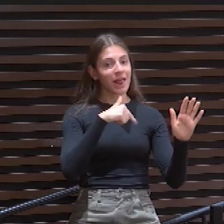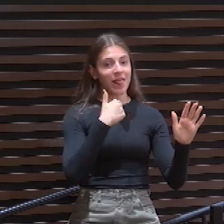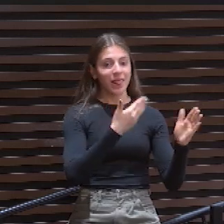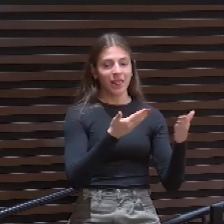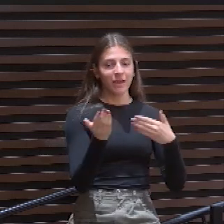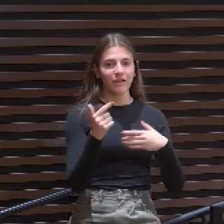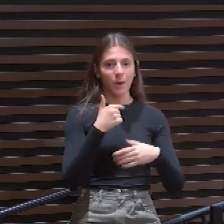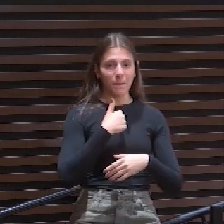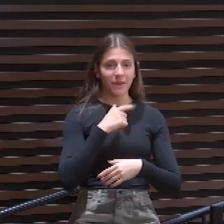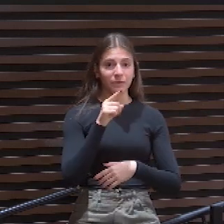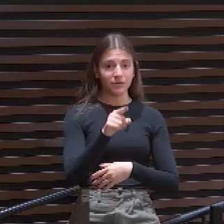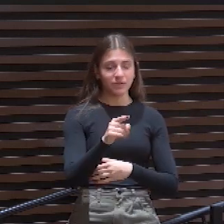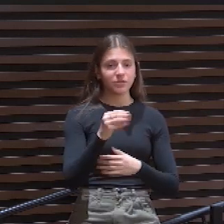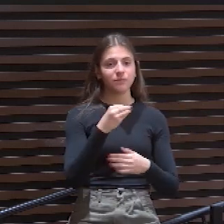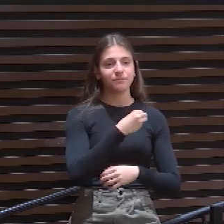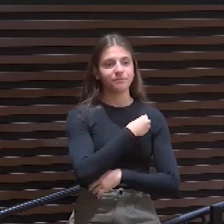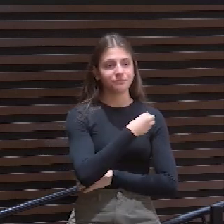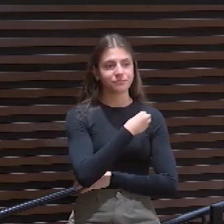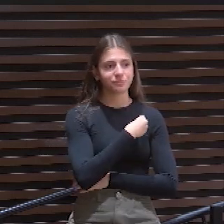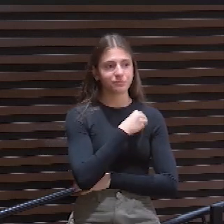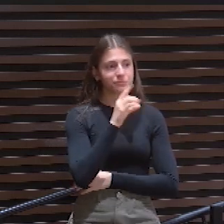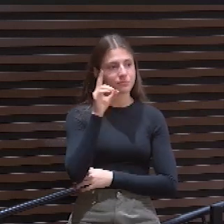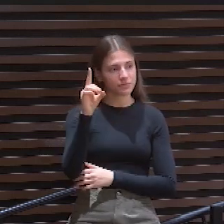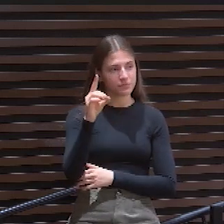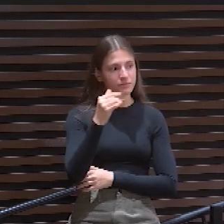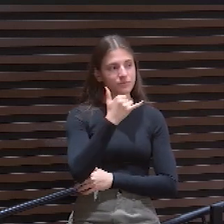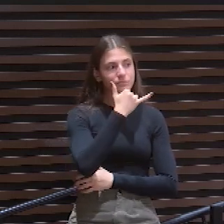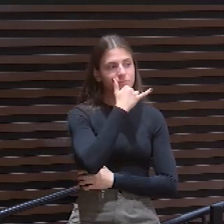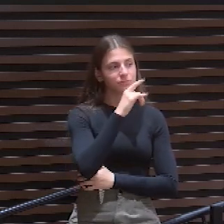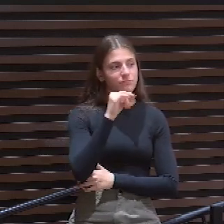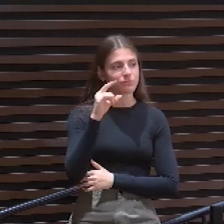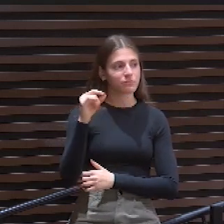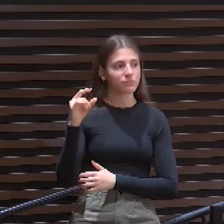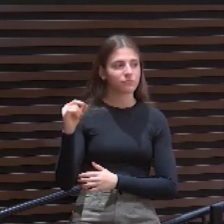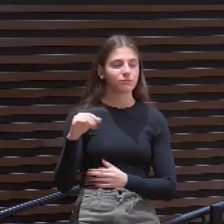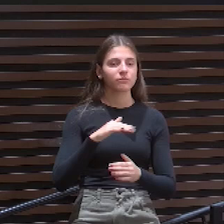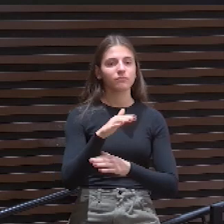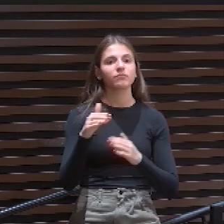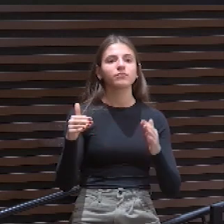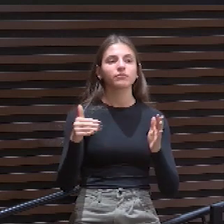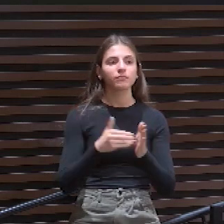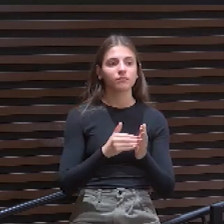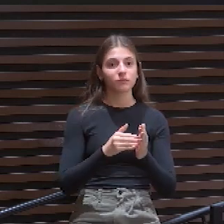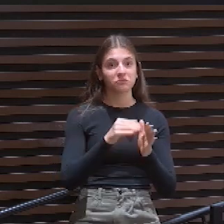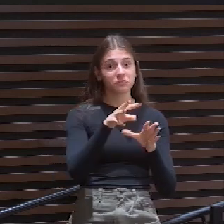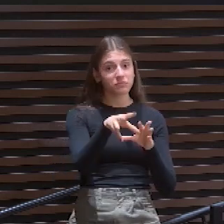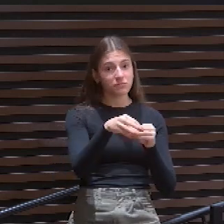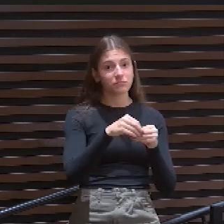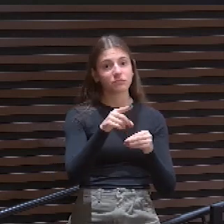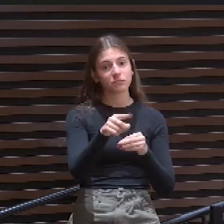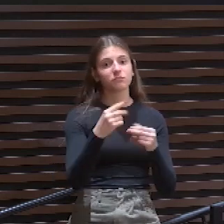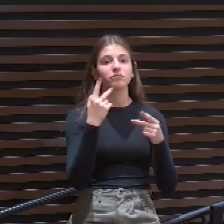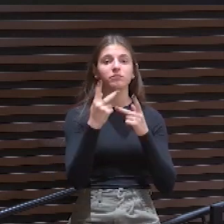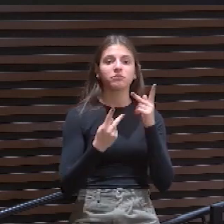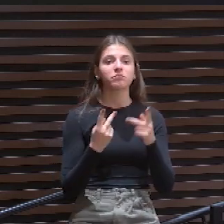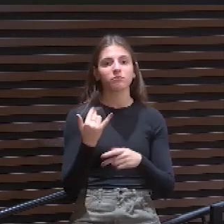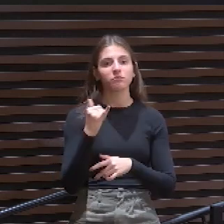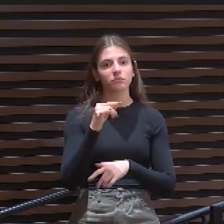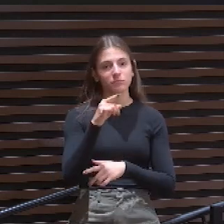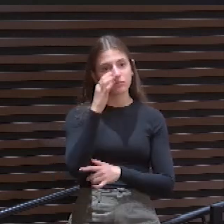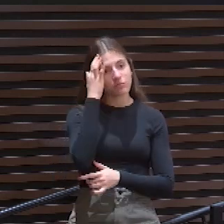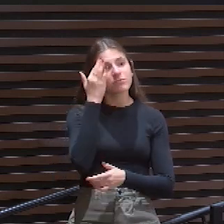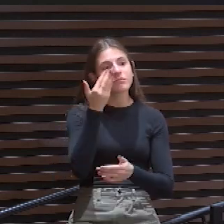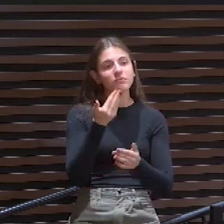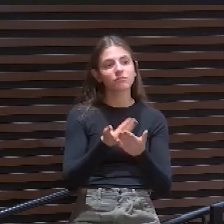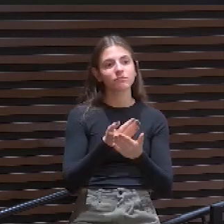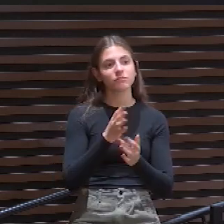pecados. Ali Ele redimiu tudo, inclusive a tua fala. E se você crê que